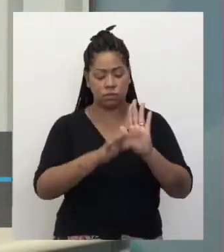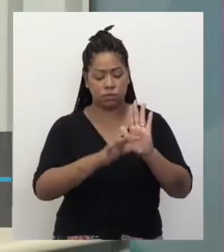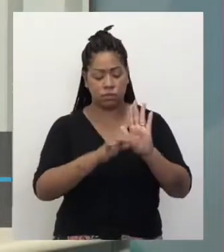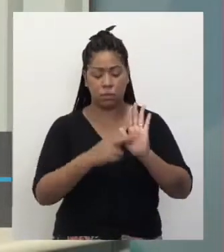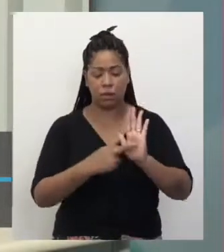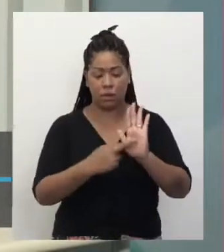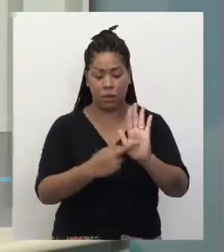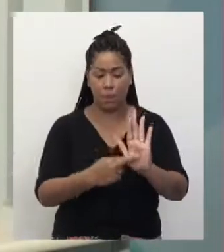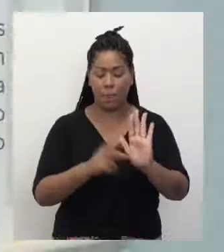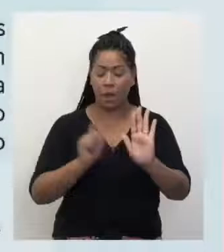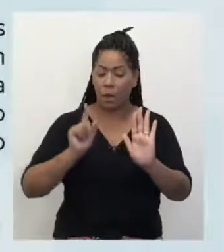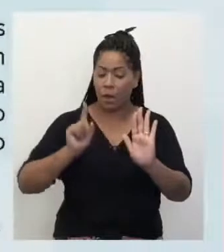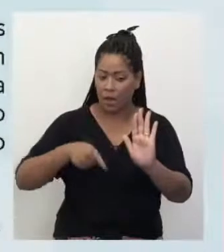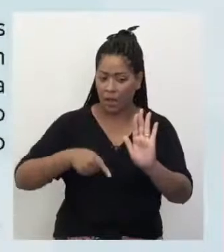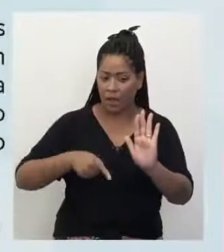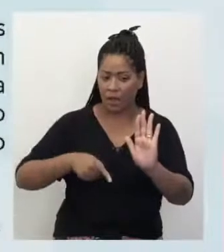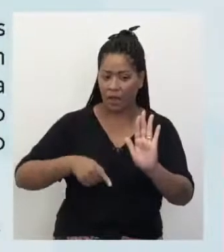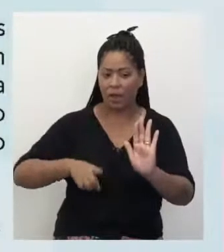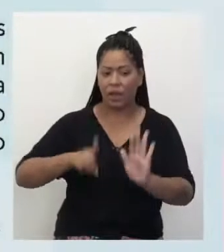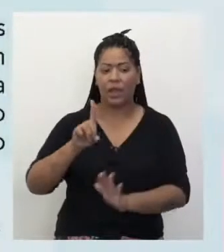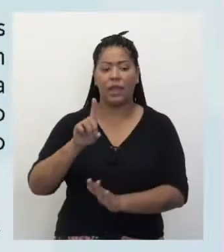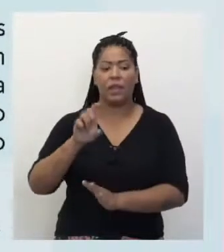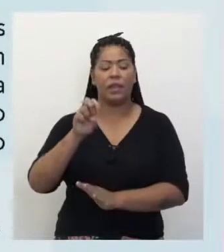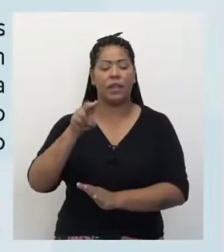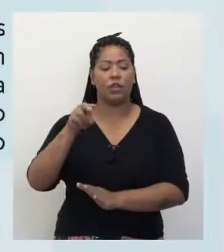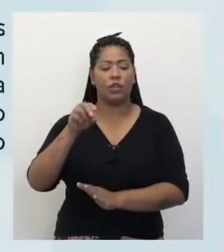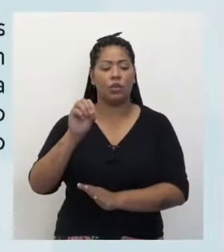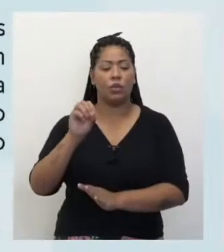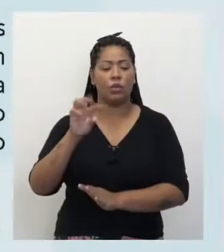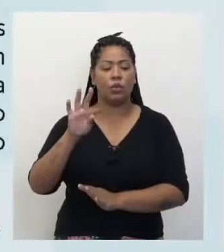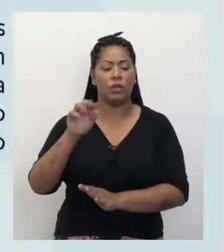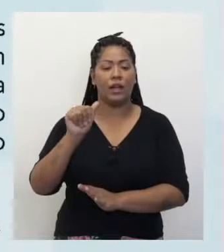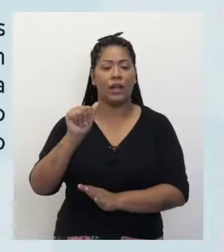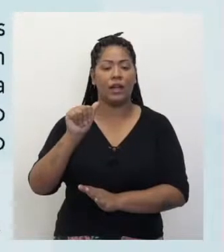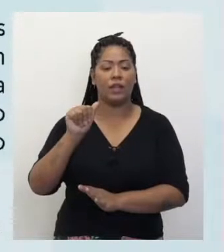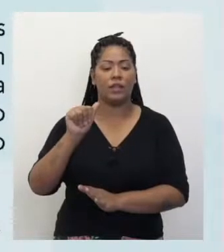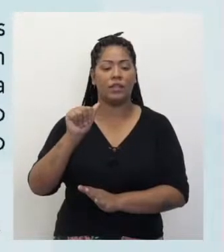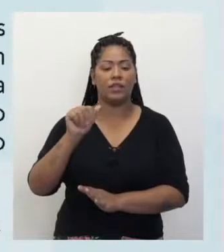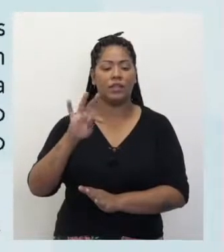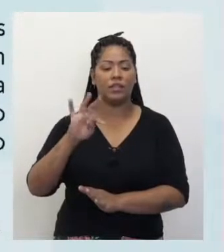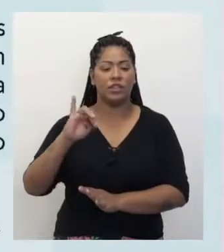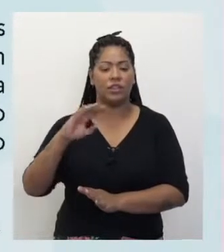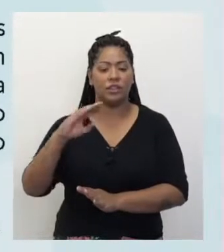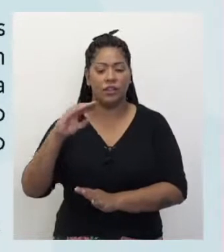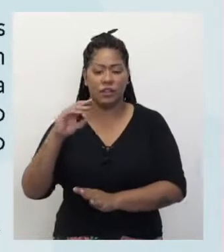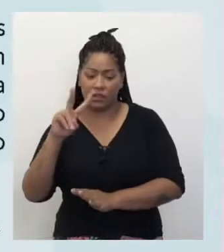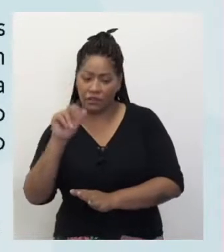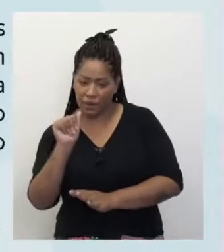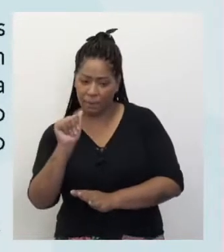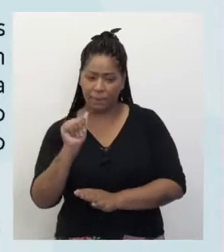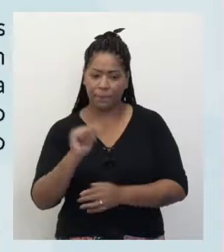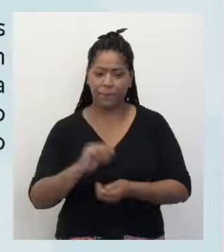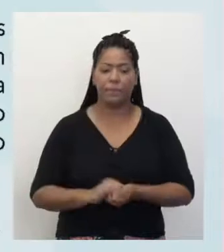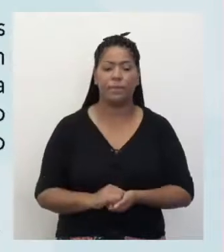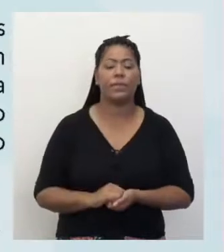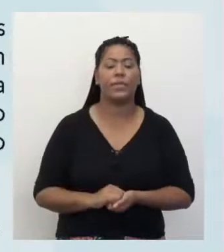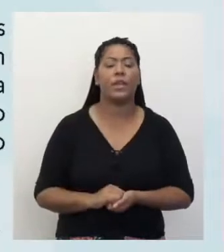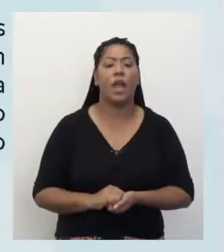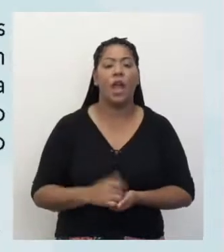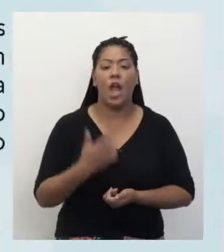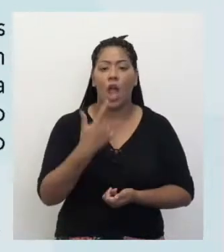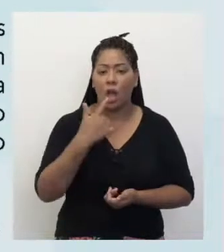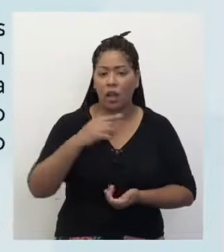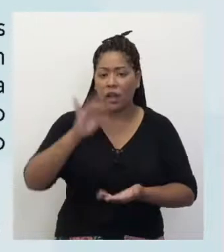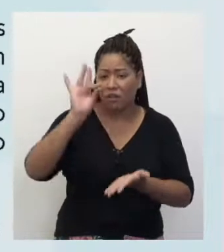ser denotativa, é quando nós utilizamos uma expressão usual do dicionário, uma linguagem, vamos dizer assim, real ali.